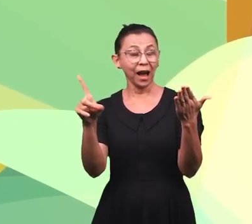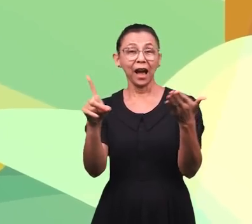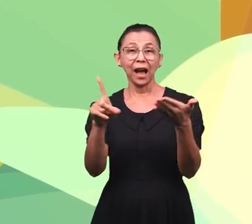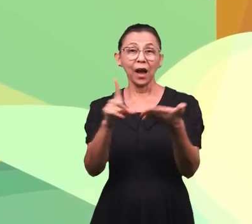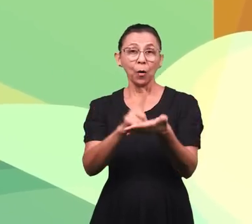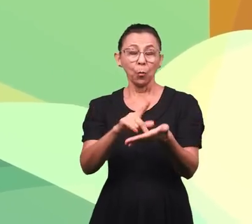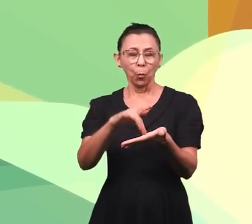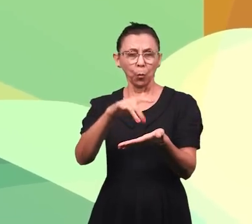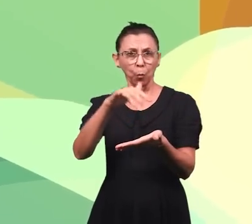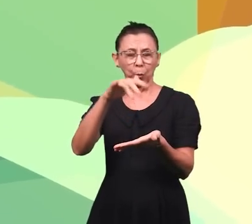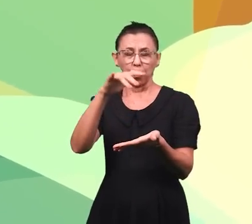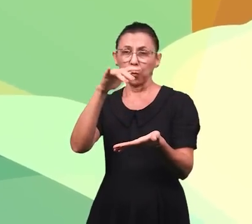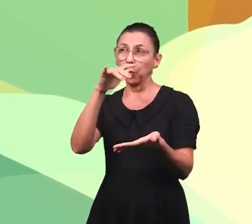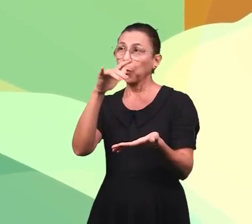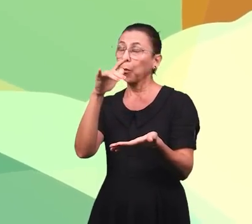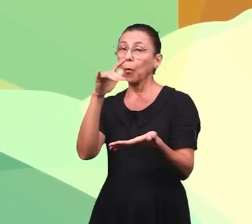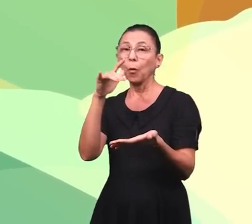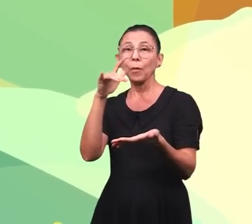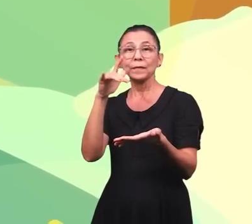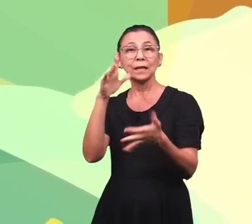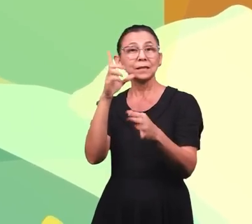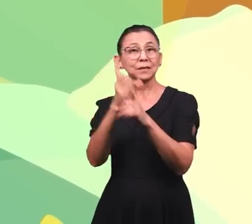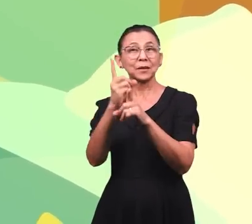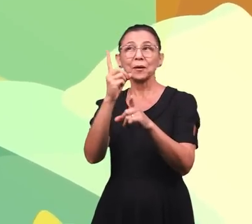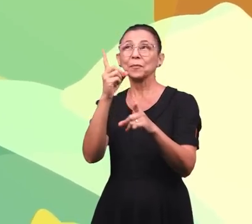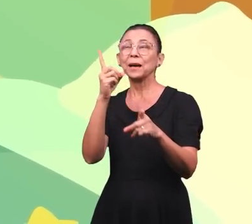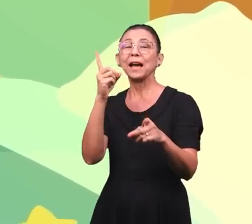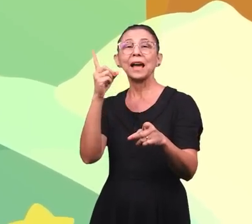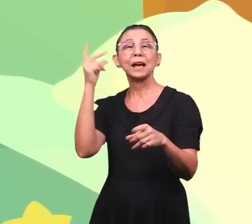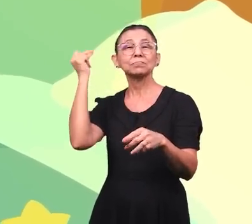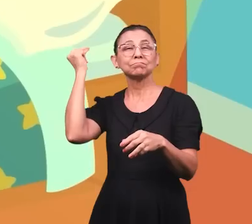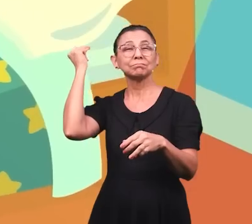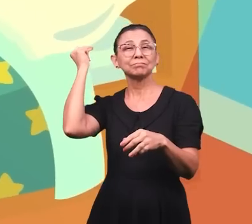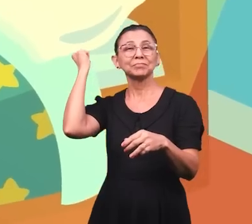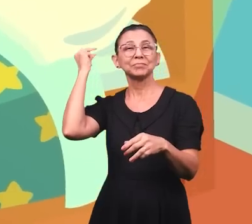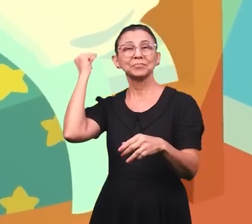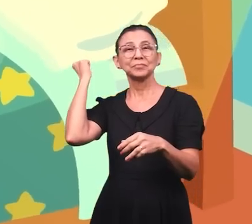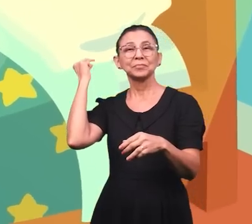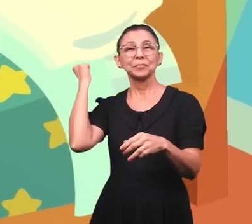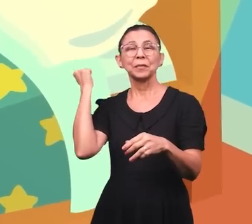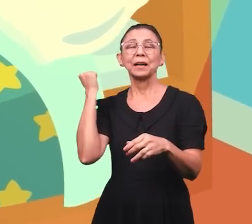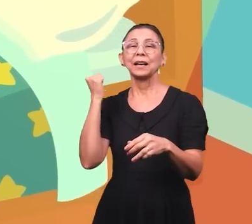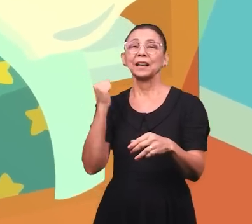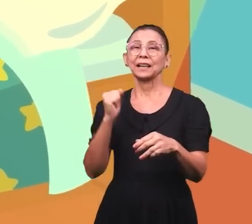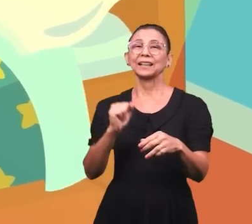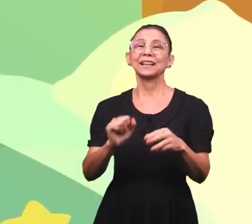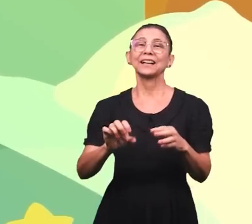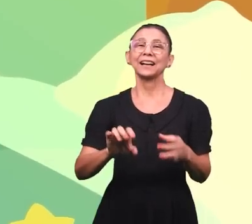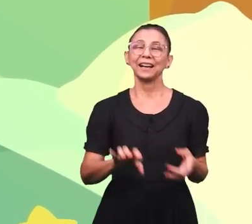A Bíblia é um tesouro descoberto